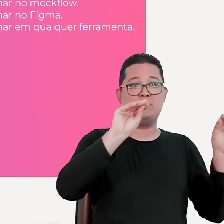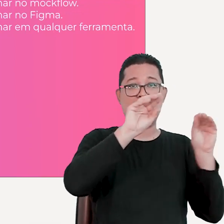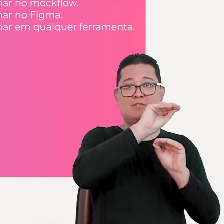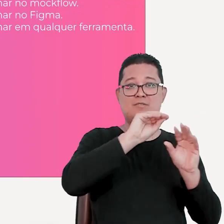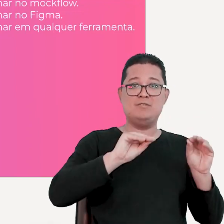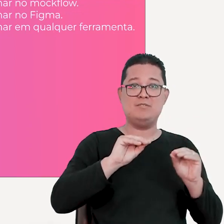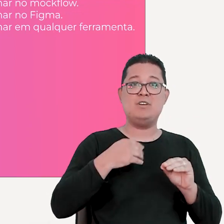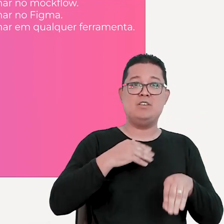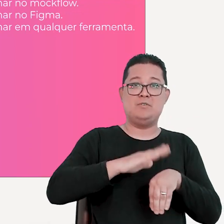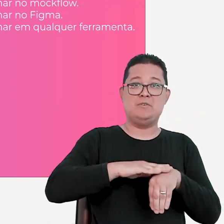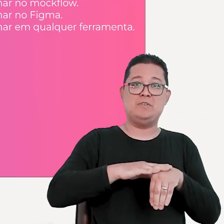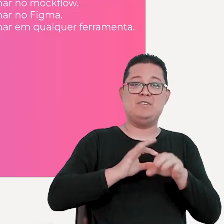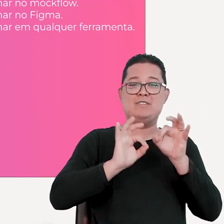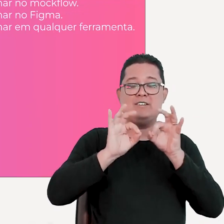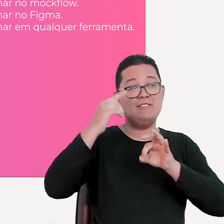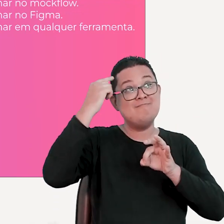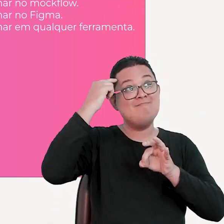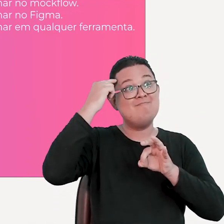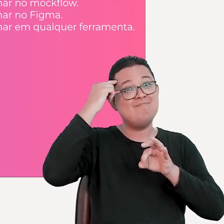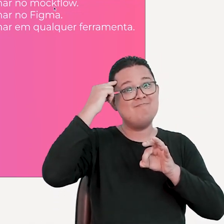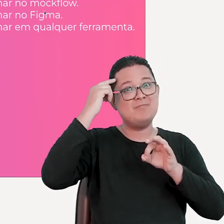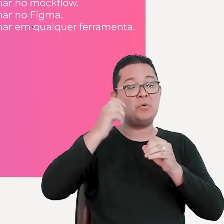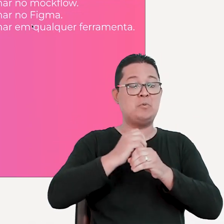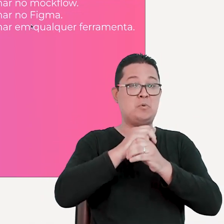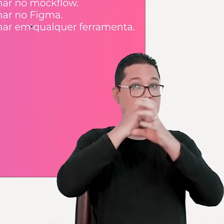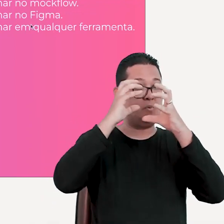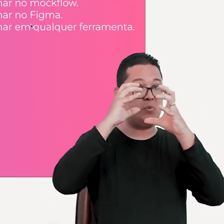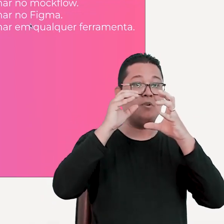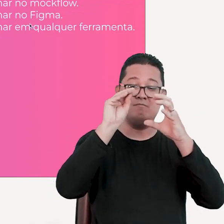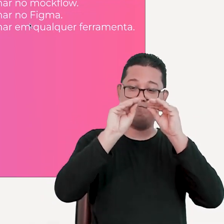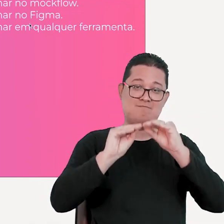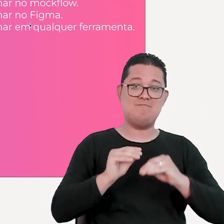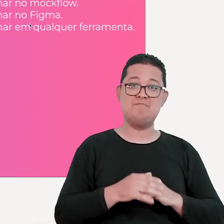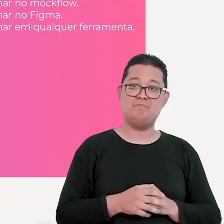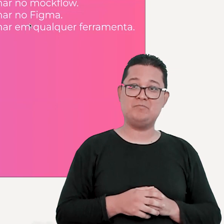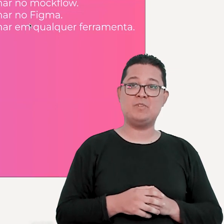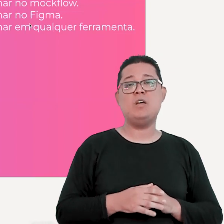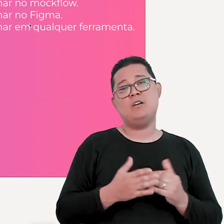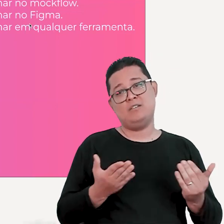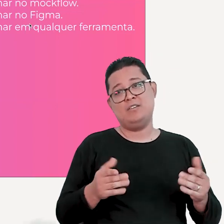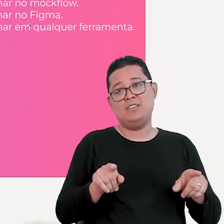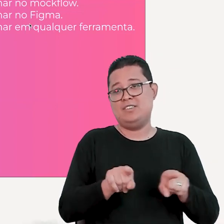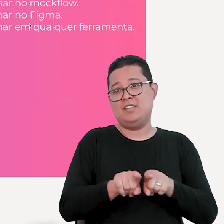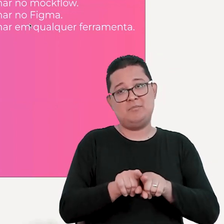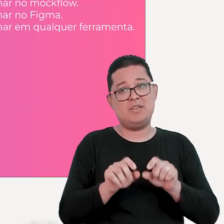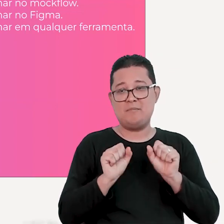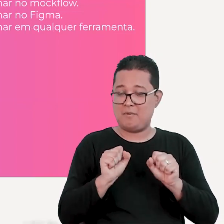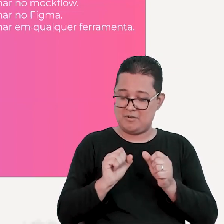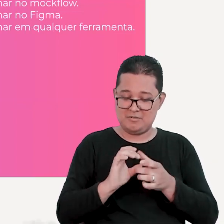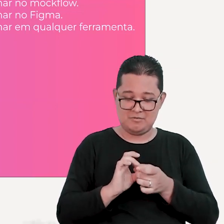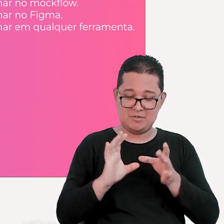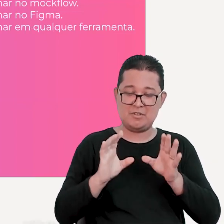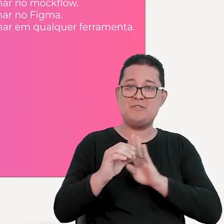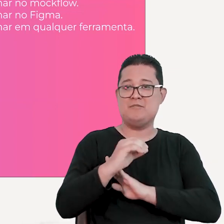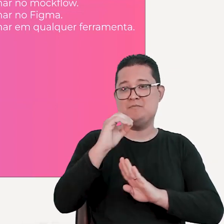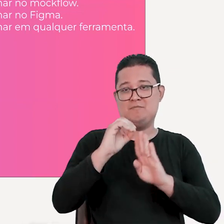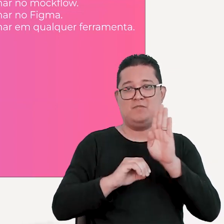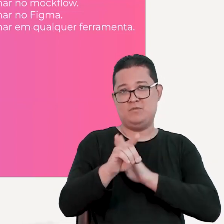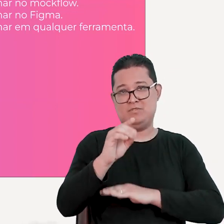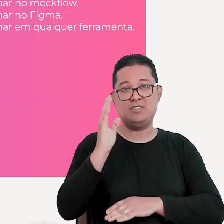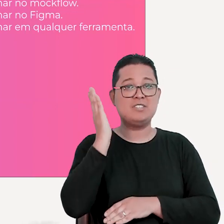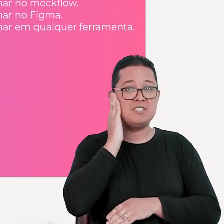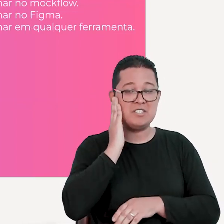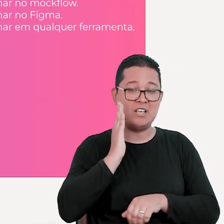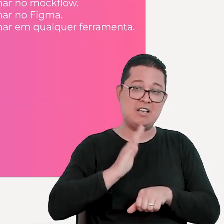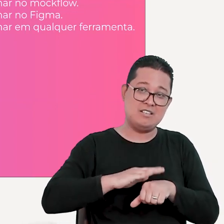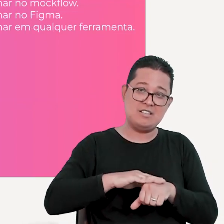que você tem aí na sua cabeça. Além disso, você pode também desenhar no Figma, caso você se sinta confortável em fazer isso. Agora,